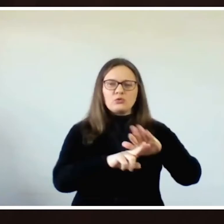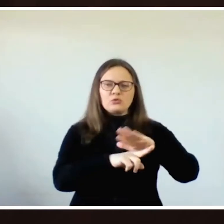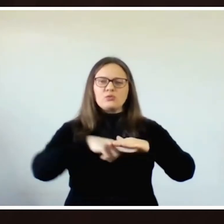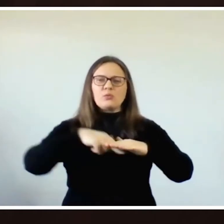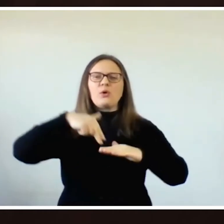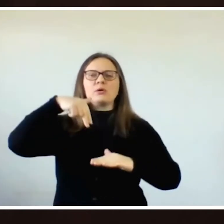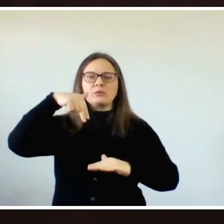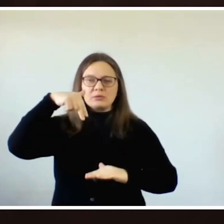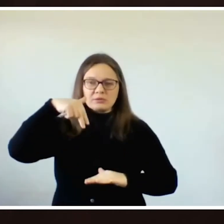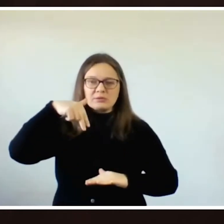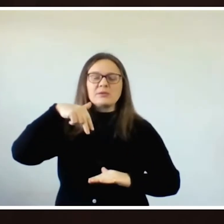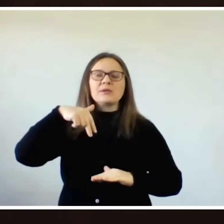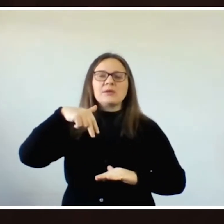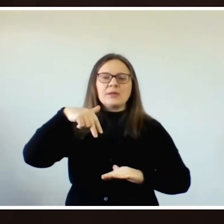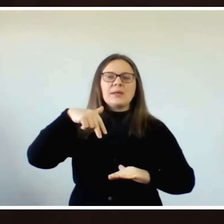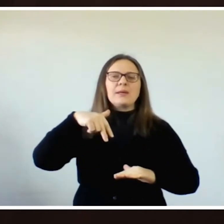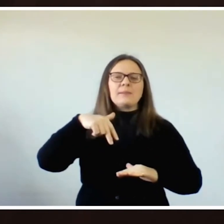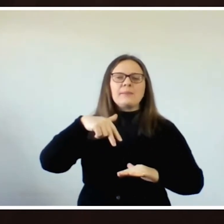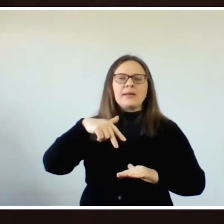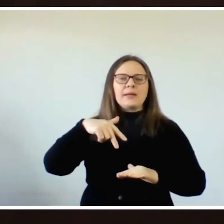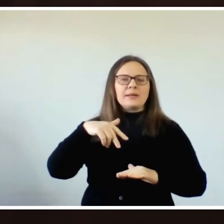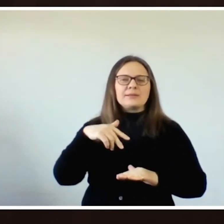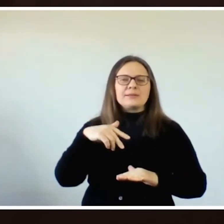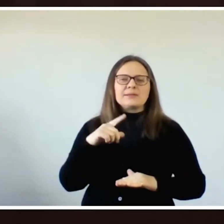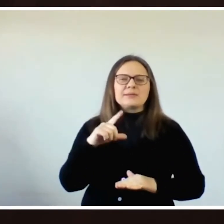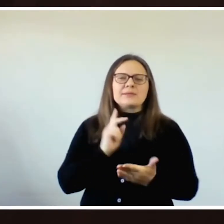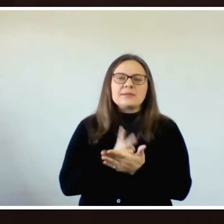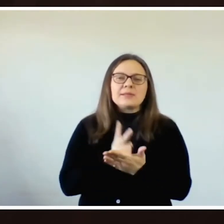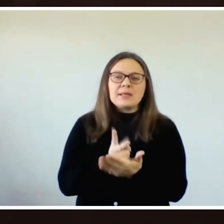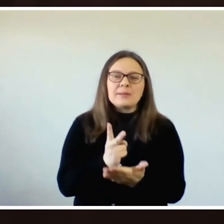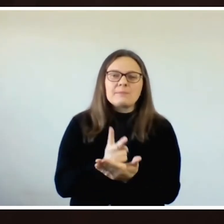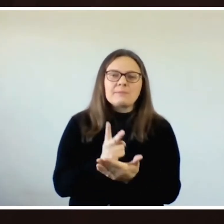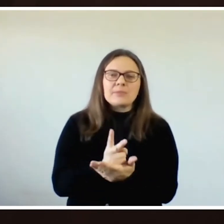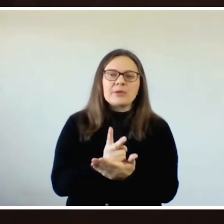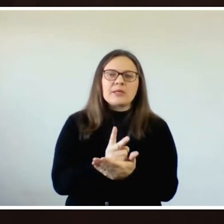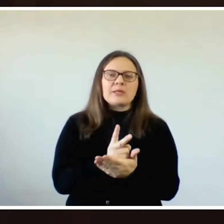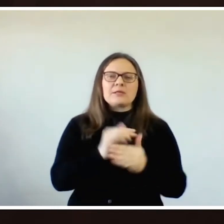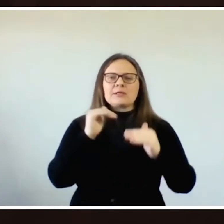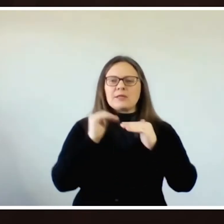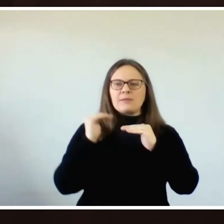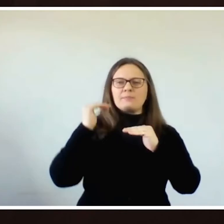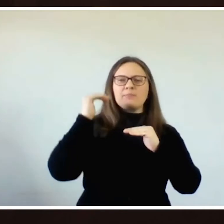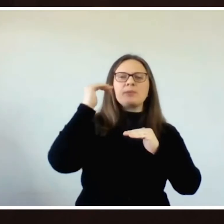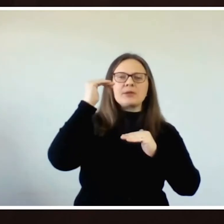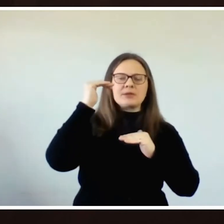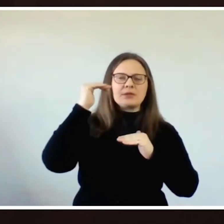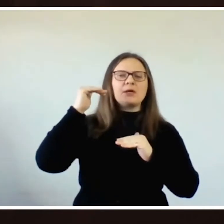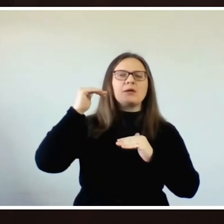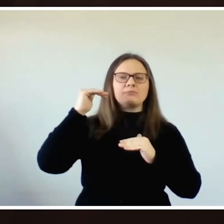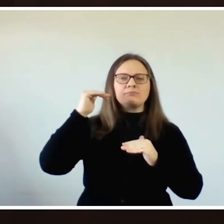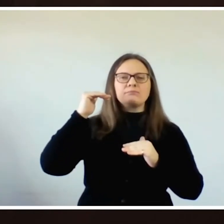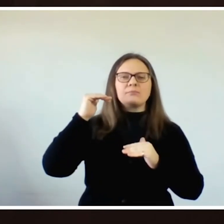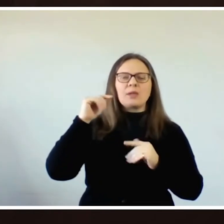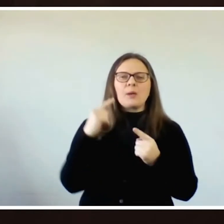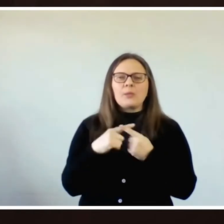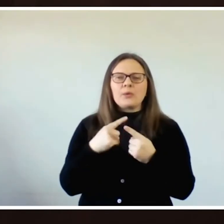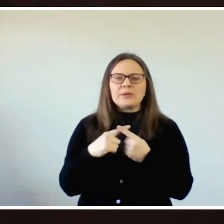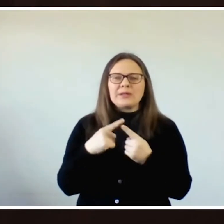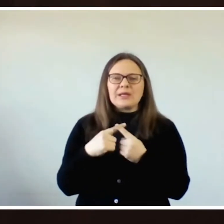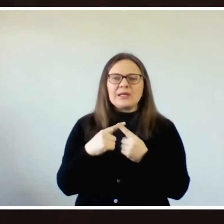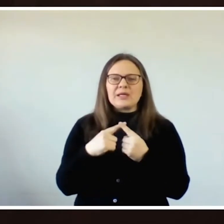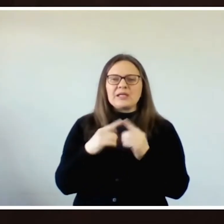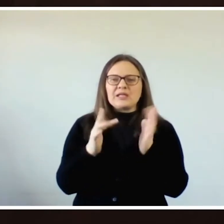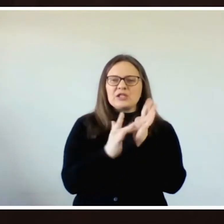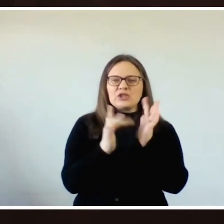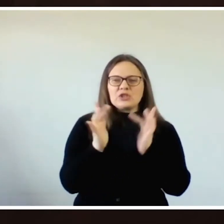todas as coisas ter a primazia, porque aprove a Deus nele residisse toda